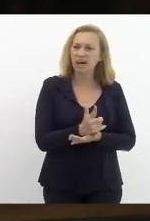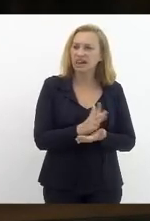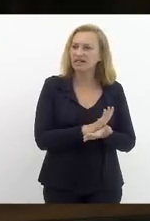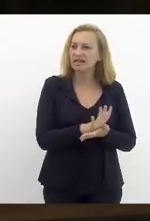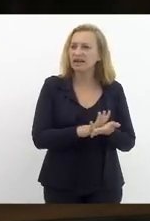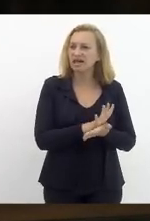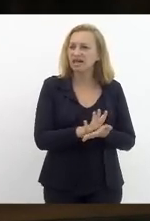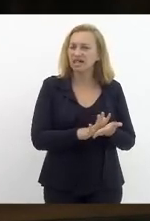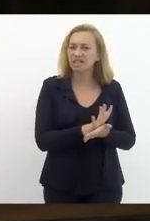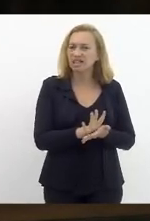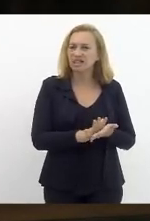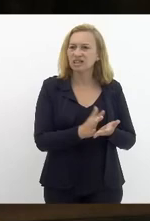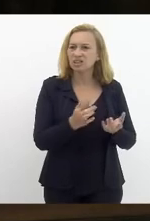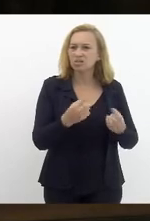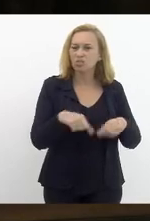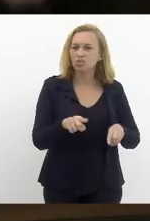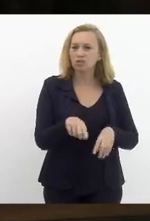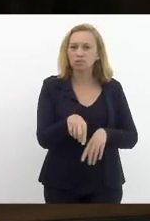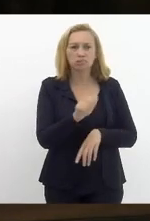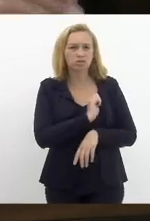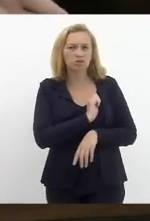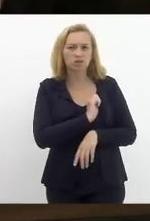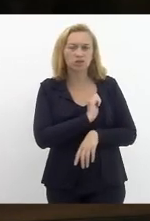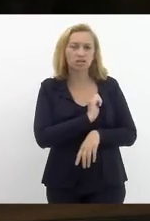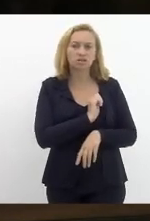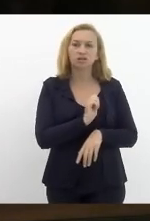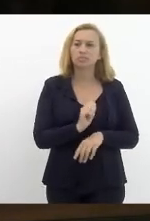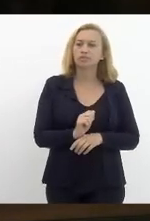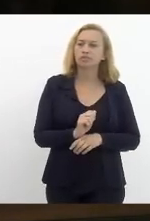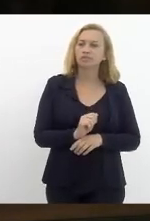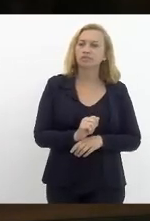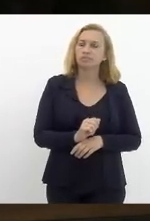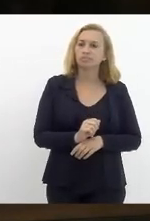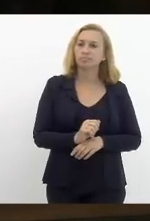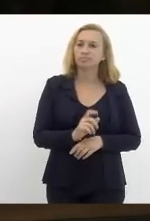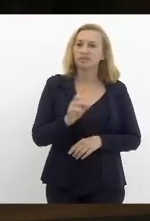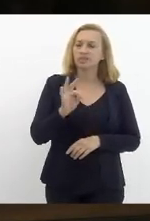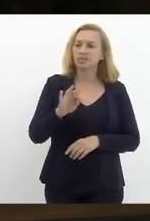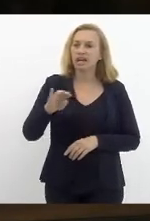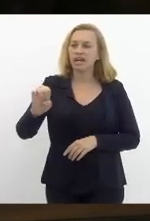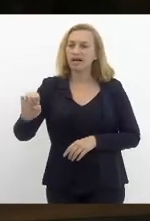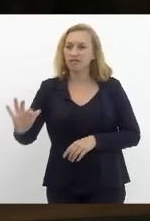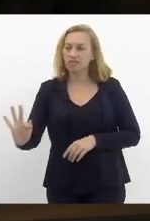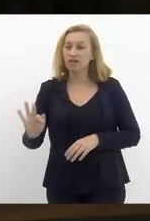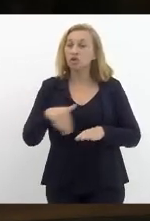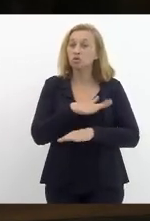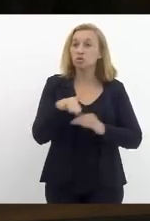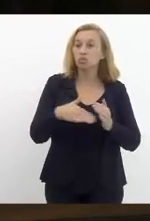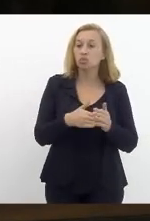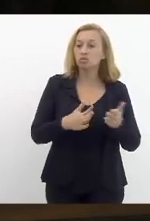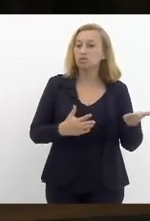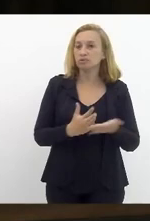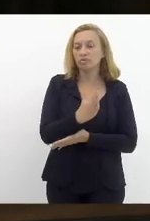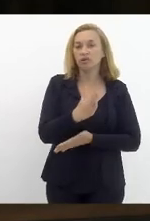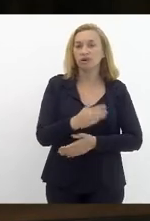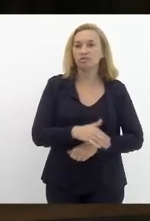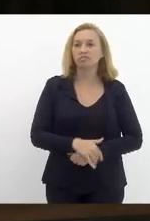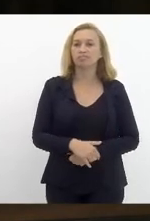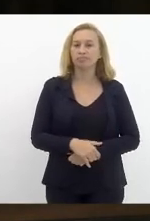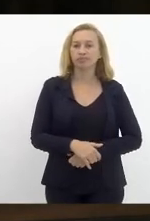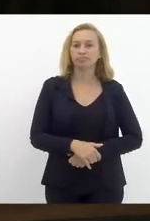ofensa ao regime de recuperação fiscal? Colocar no TAF todos os que foram aprovados. É simples.